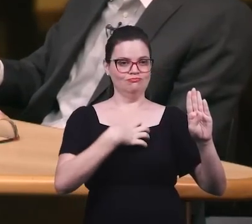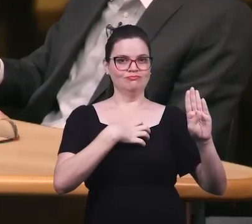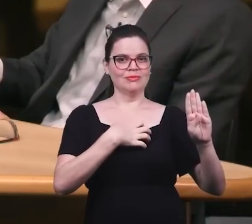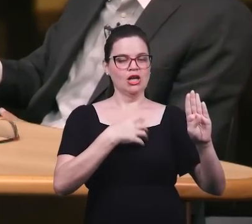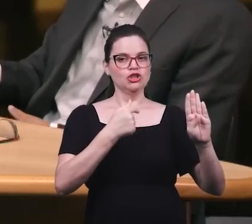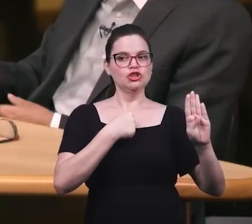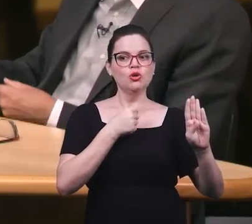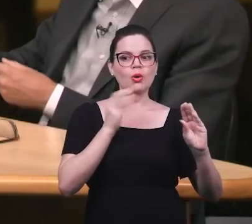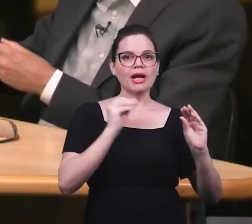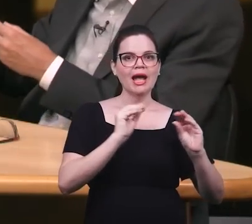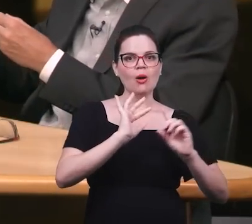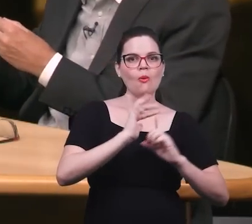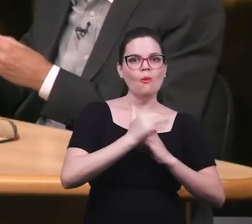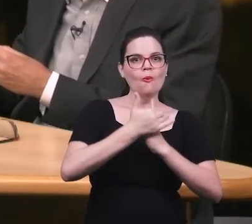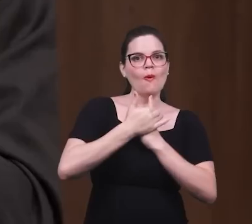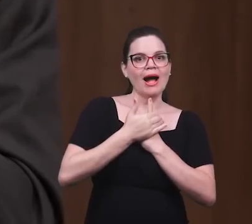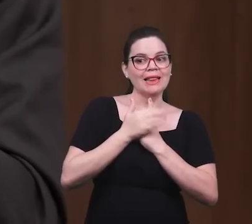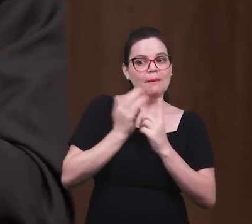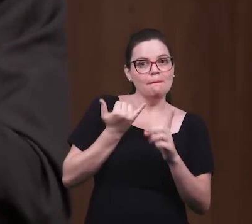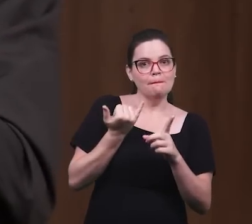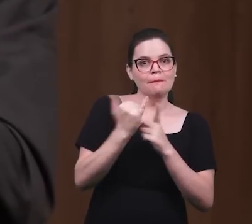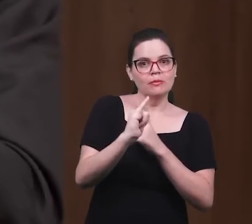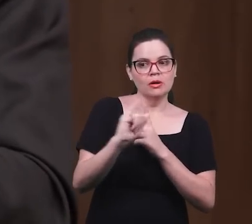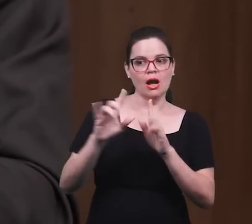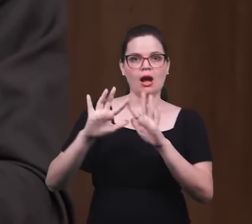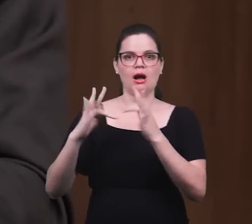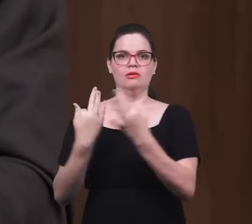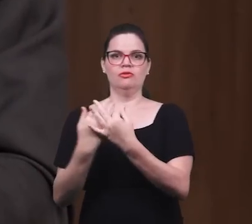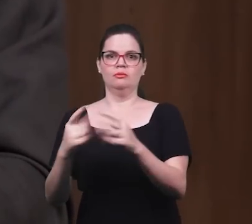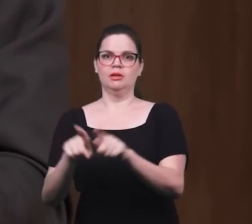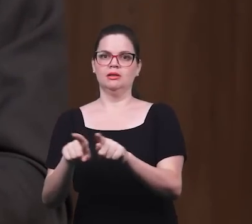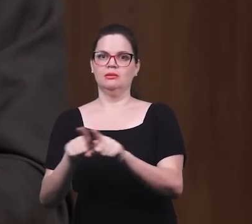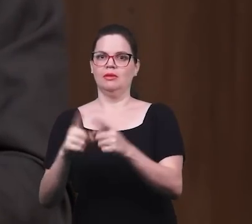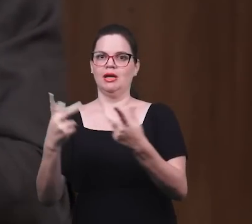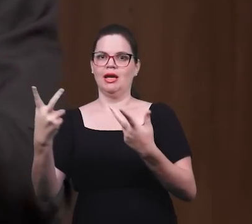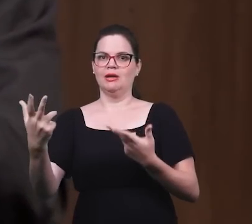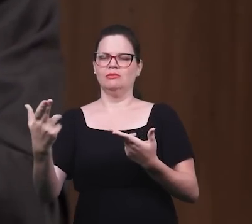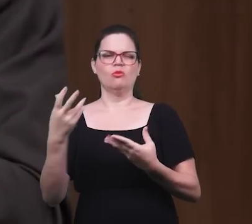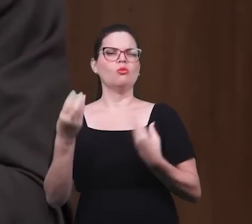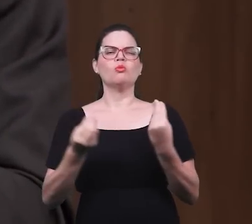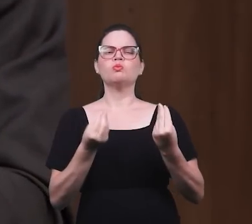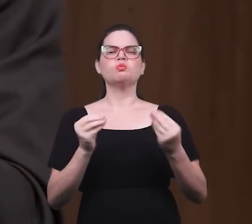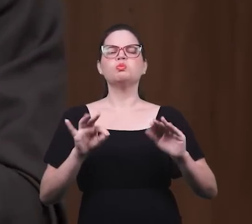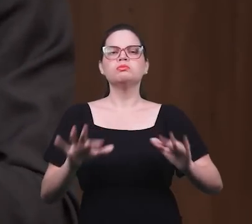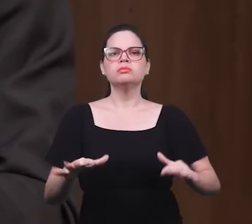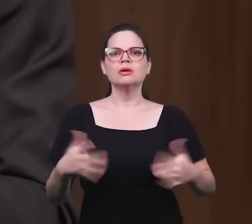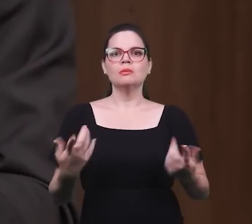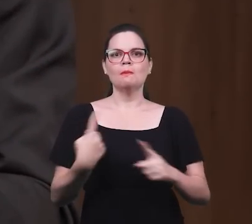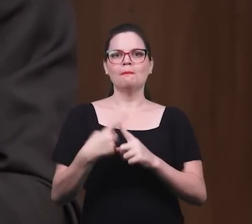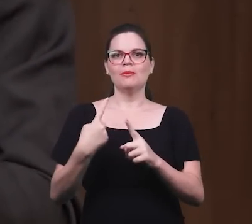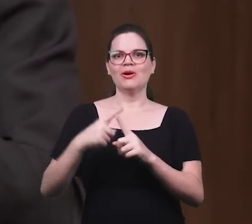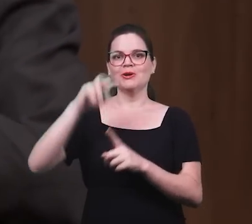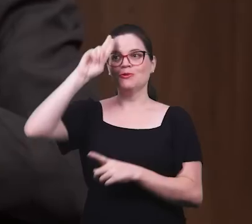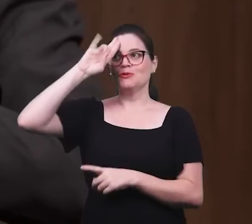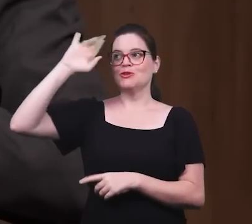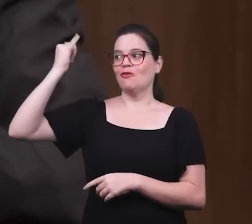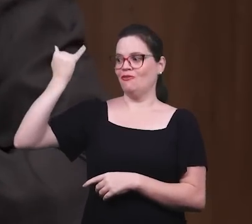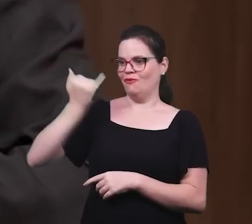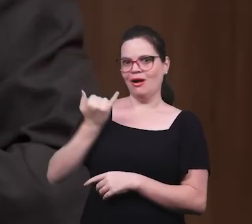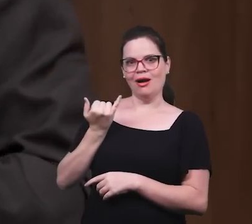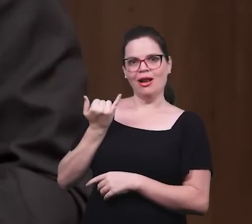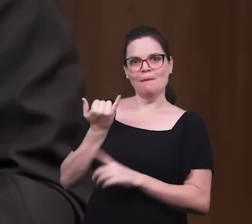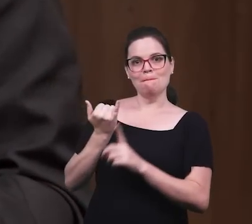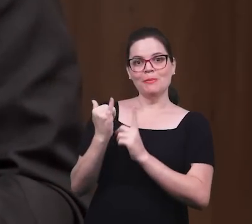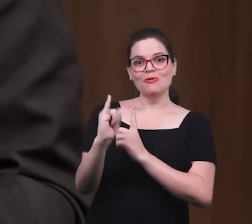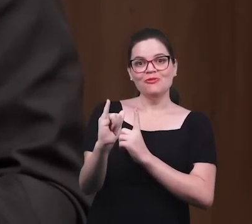da família. Que qual era o sentimento de Obadias? A profecia não pode morrer. A voz profética não pode acabar. Então, ele colocou